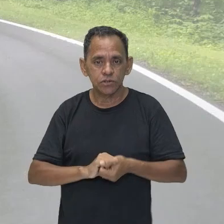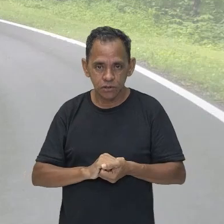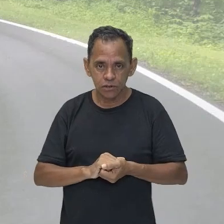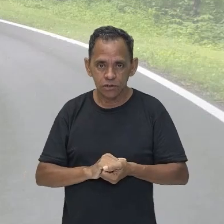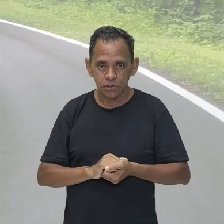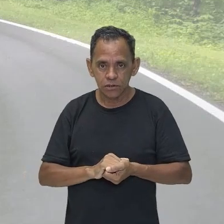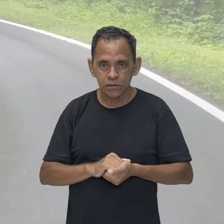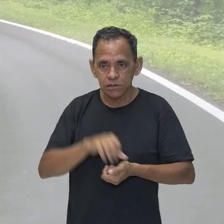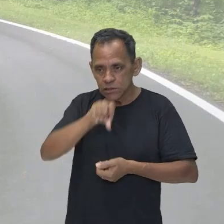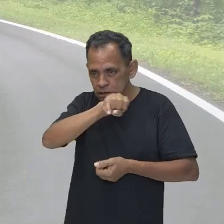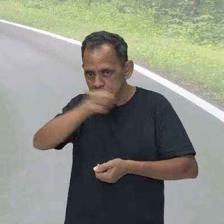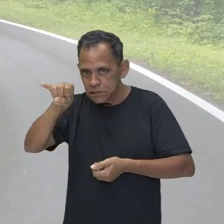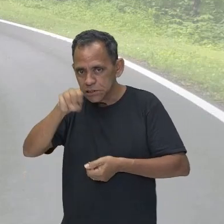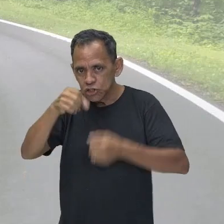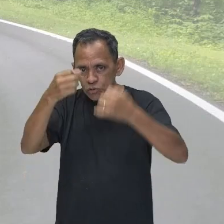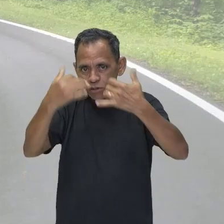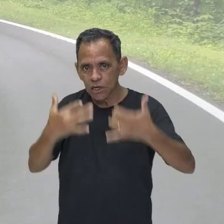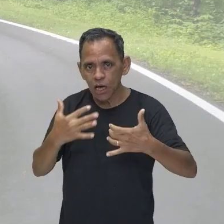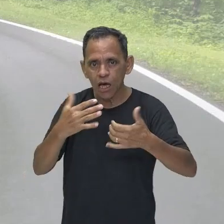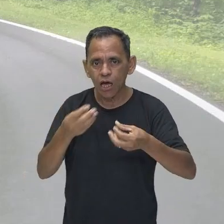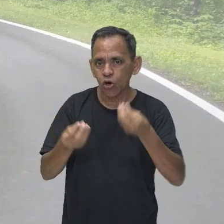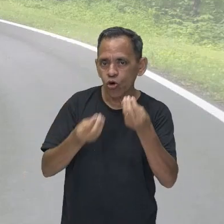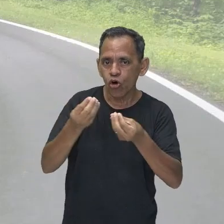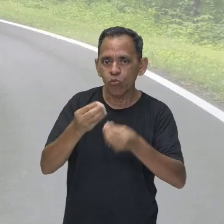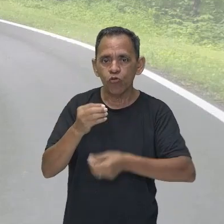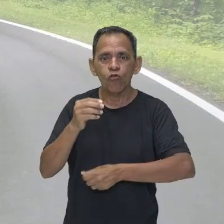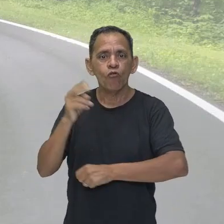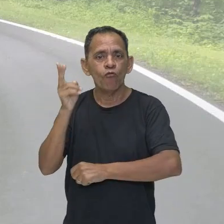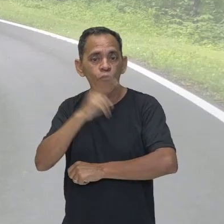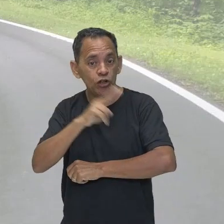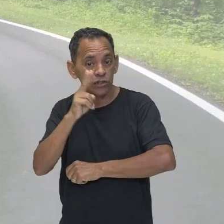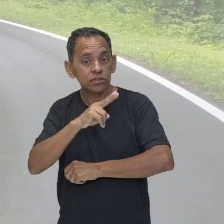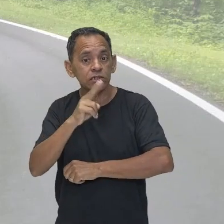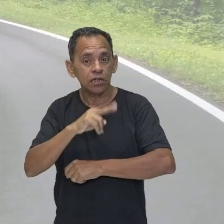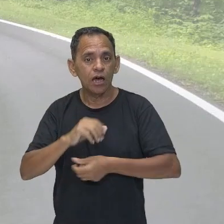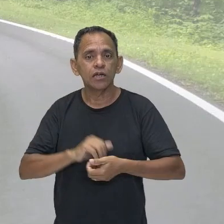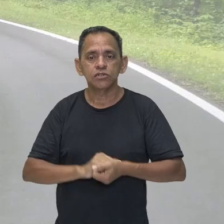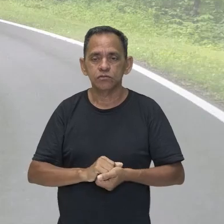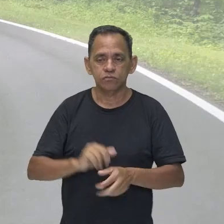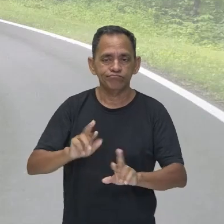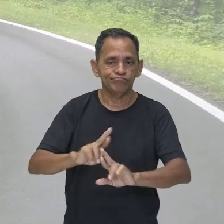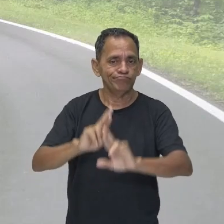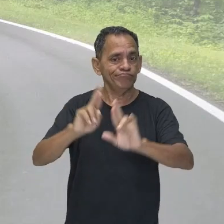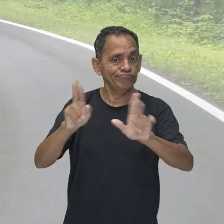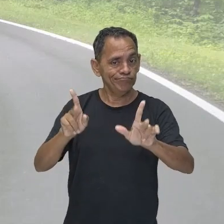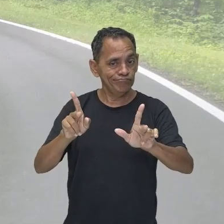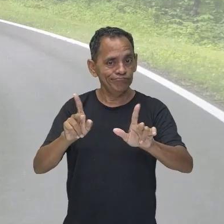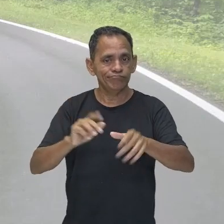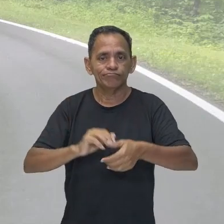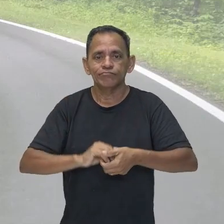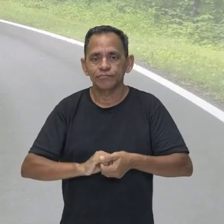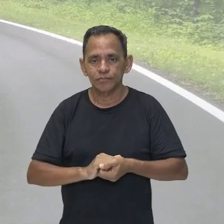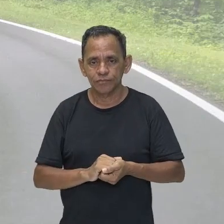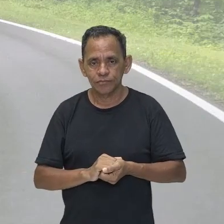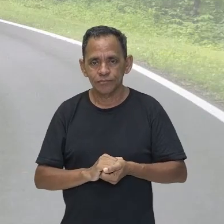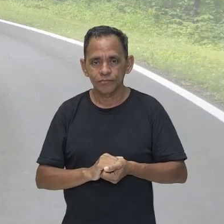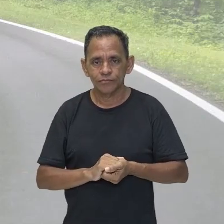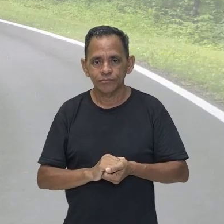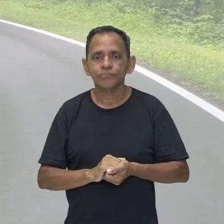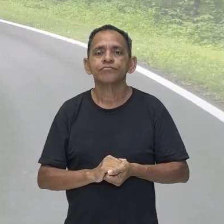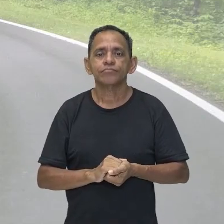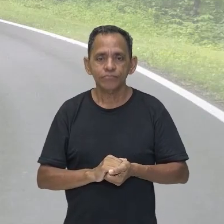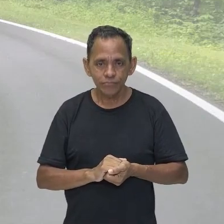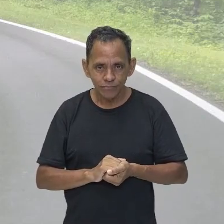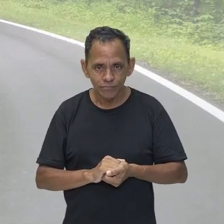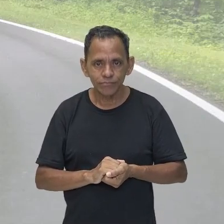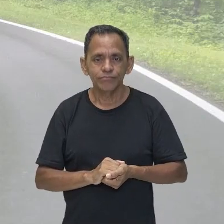número. Porque se eu falar na grandeza velocidade, aí elas vão ser diferentes. Porque essa daqui está para a direita e esse